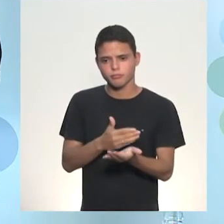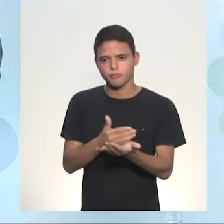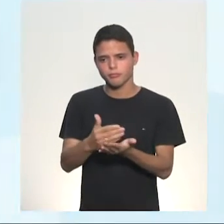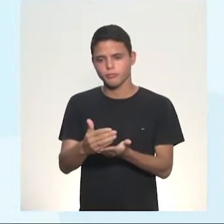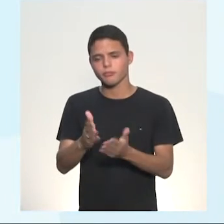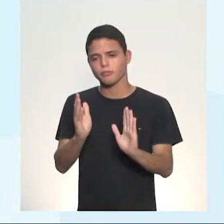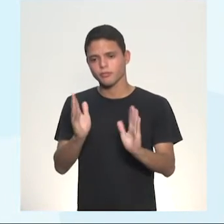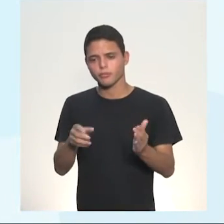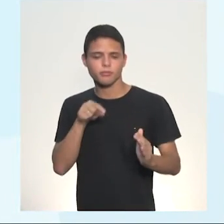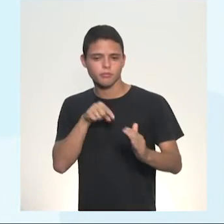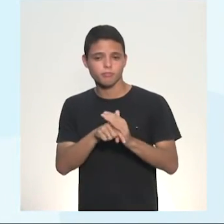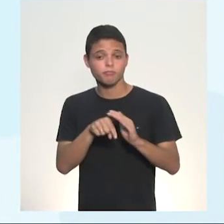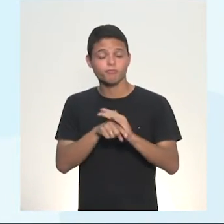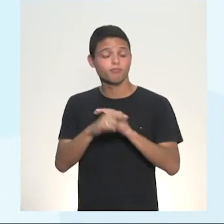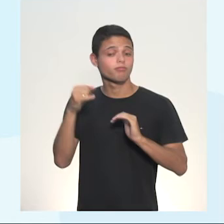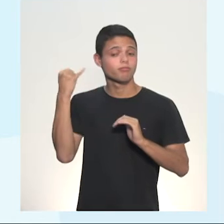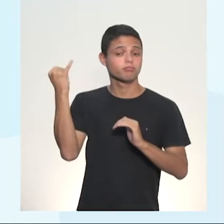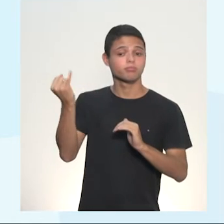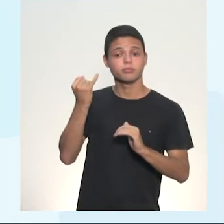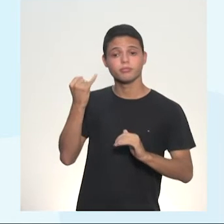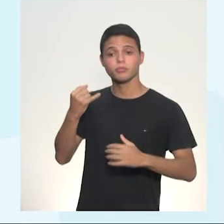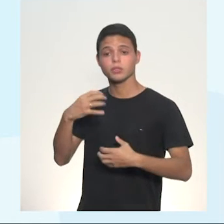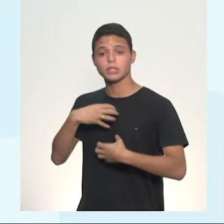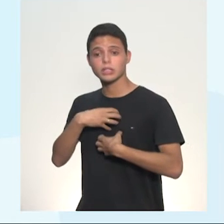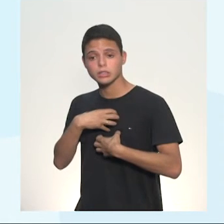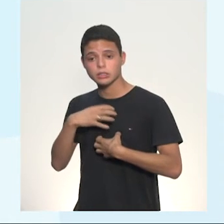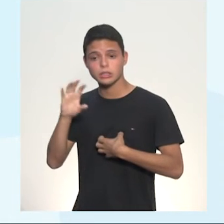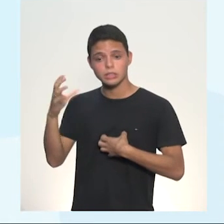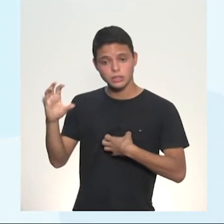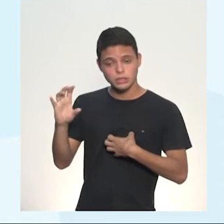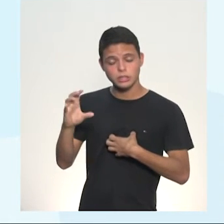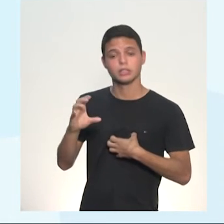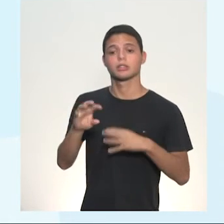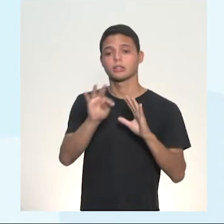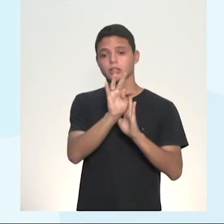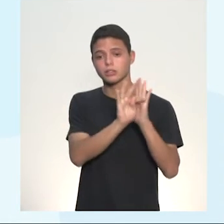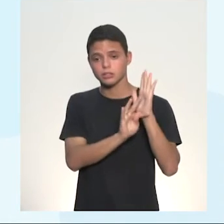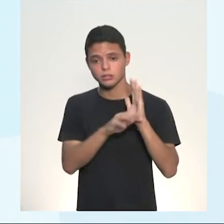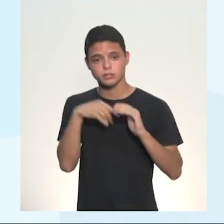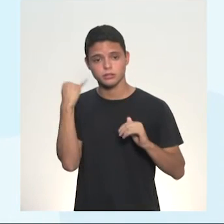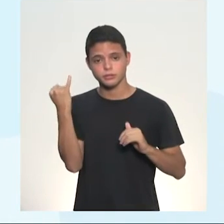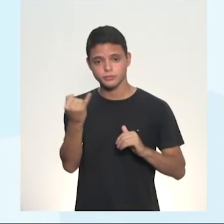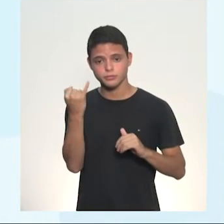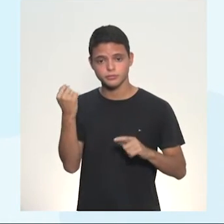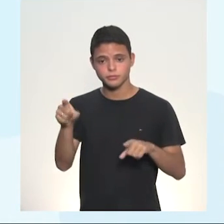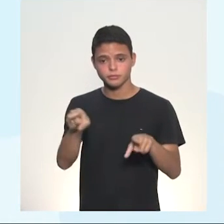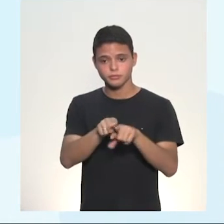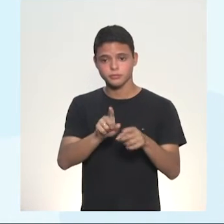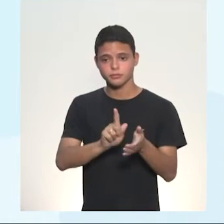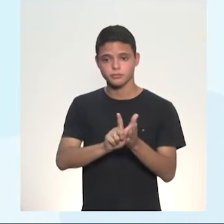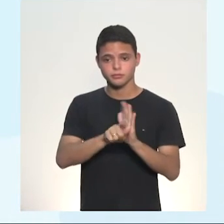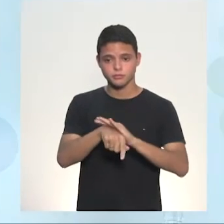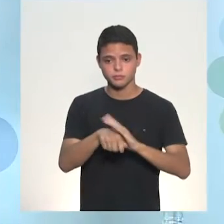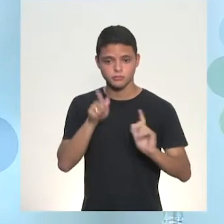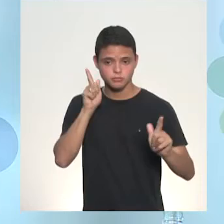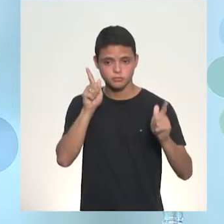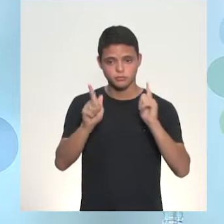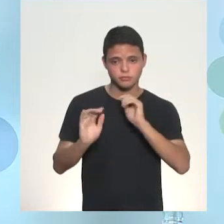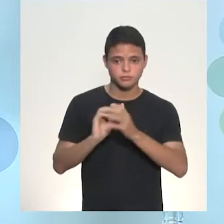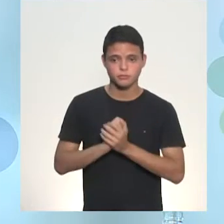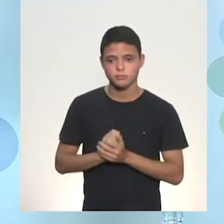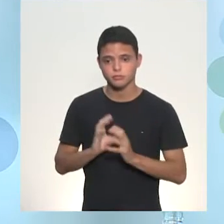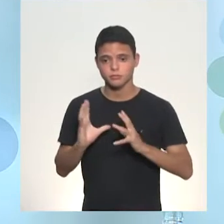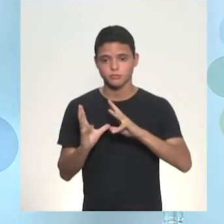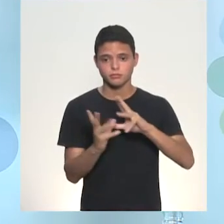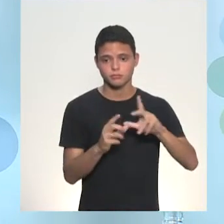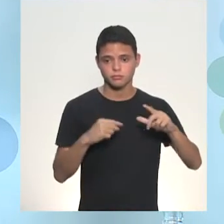a importância do texto de divulgação científica, conceito e meios de circulação do gênero, ou seja, toda a informação que esse gênero